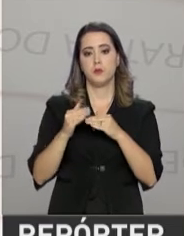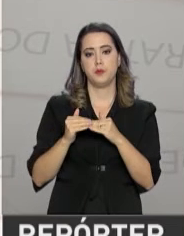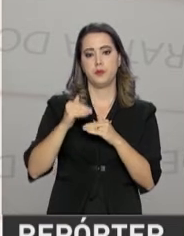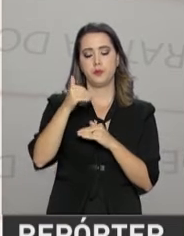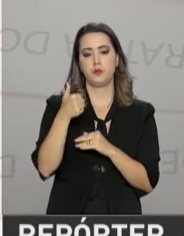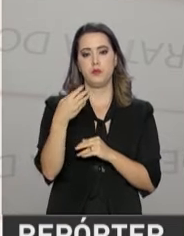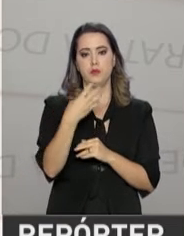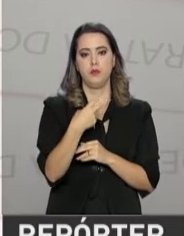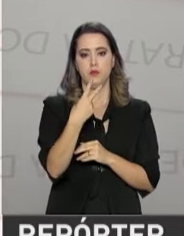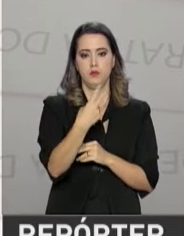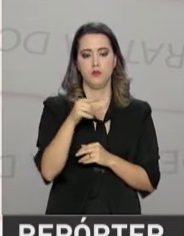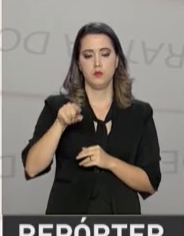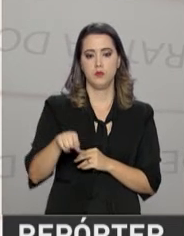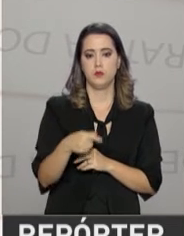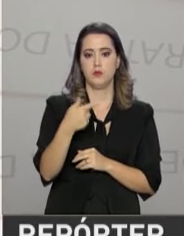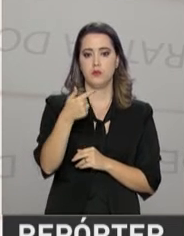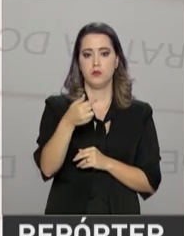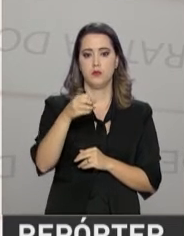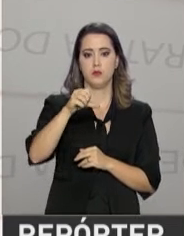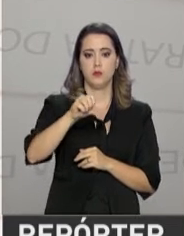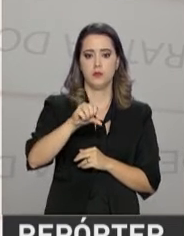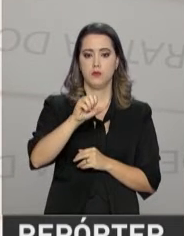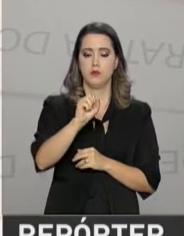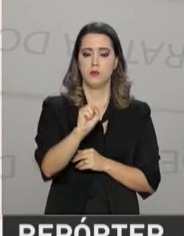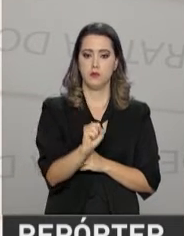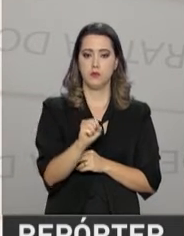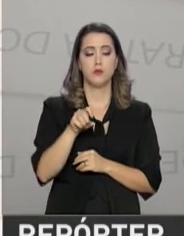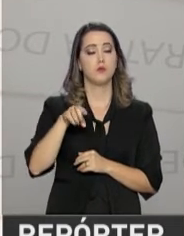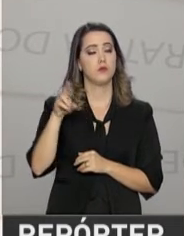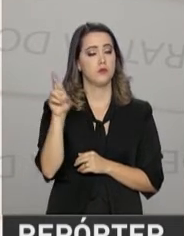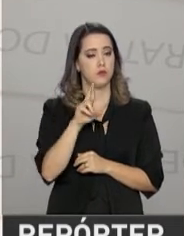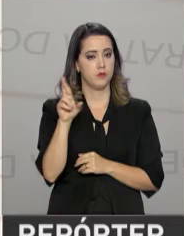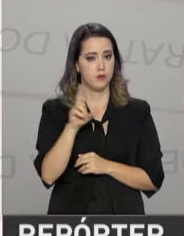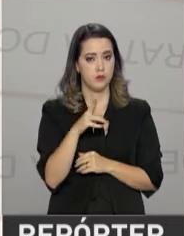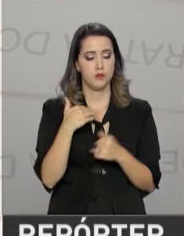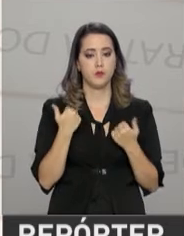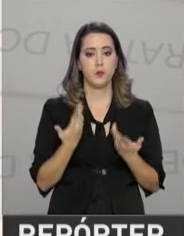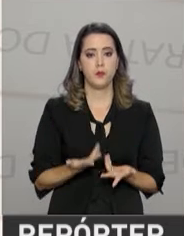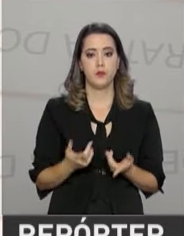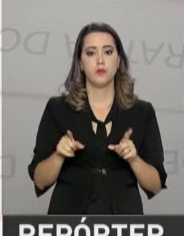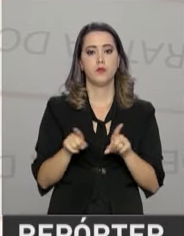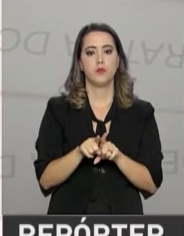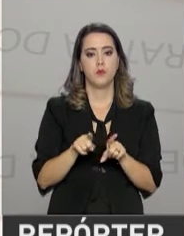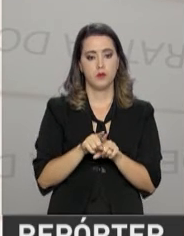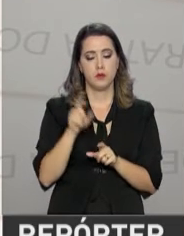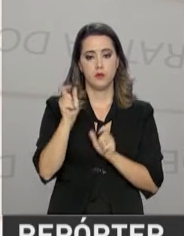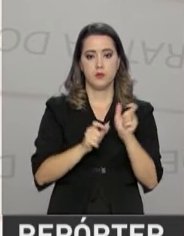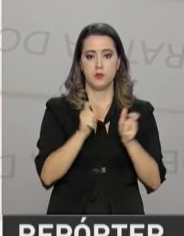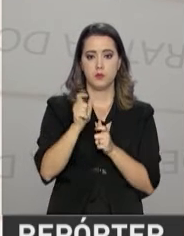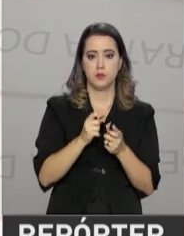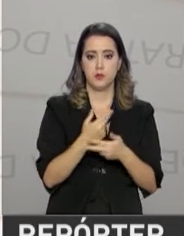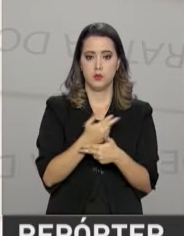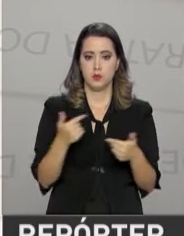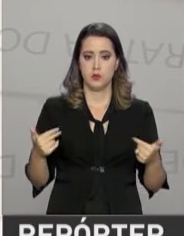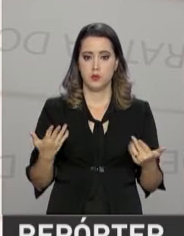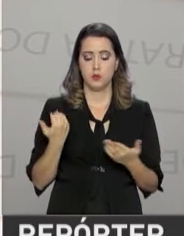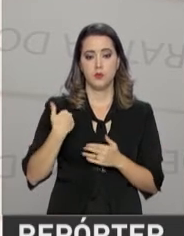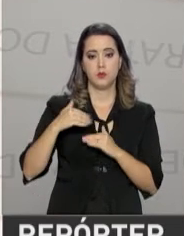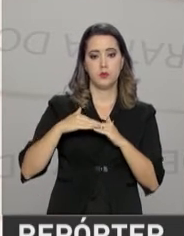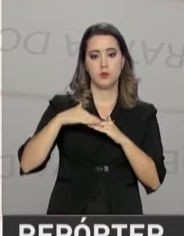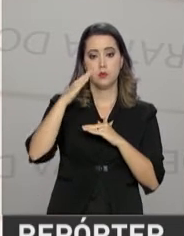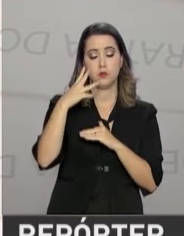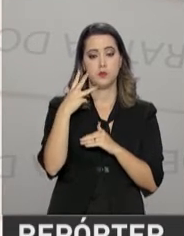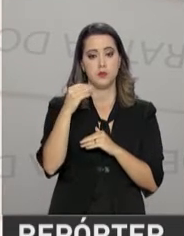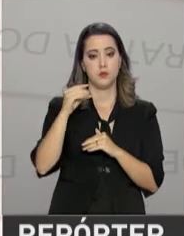de 142 mil setecentos e noventa e oito reais e 50 centavos e quem tem bens no valor de mais de